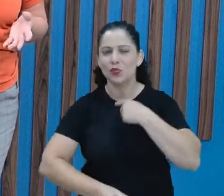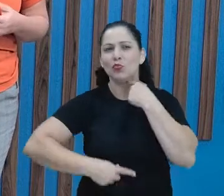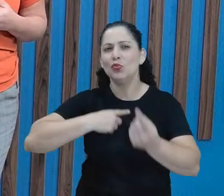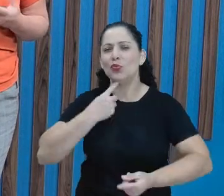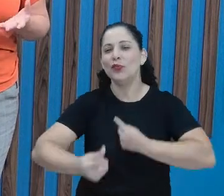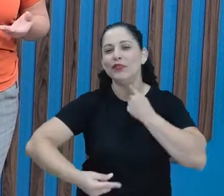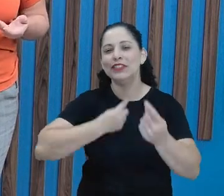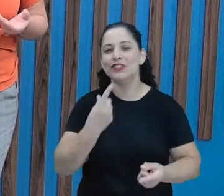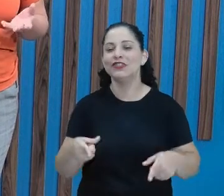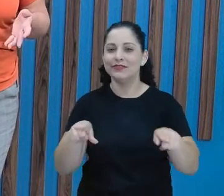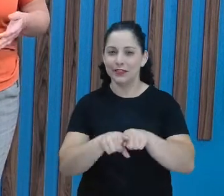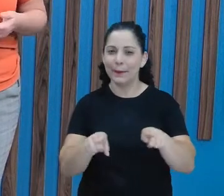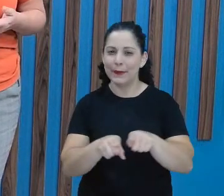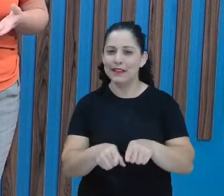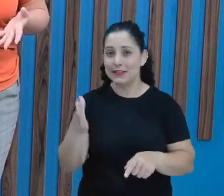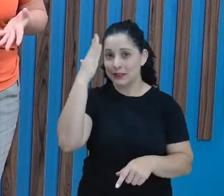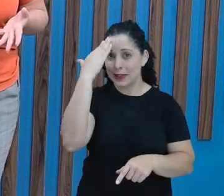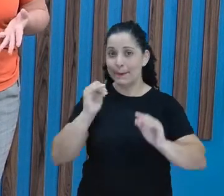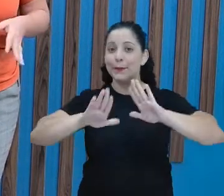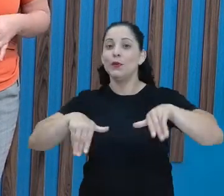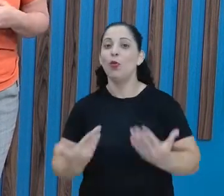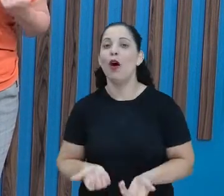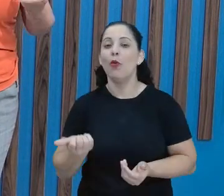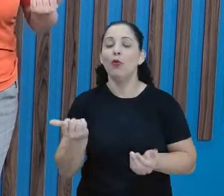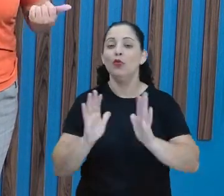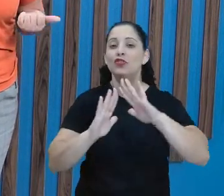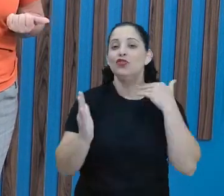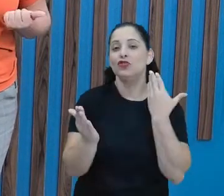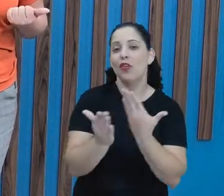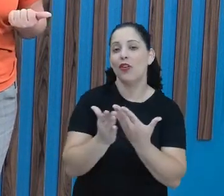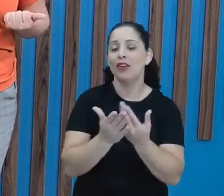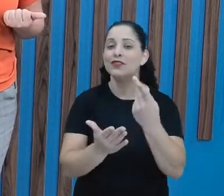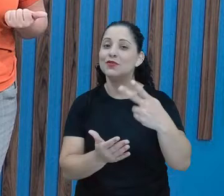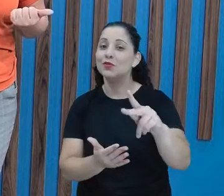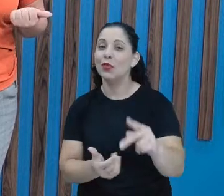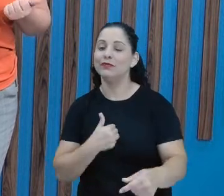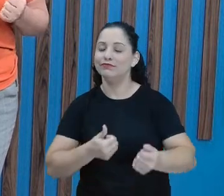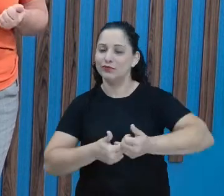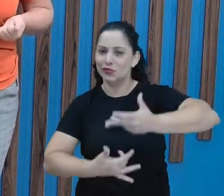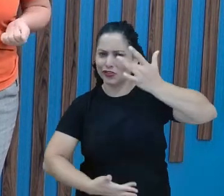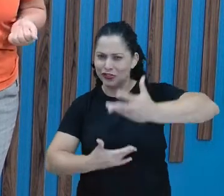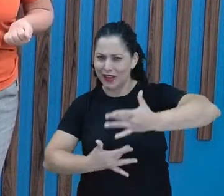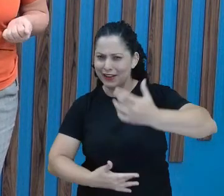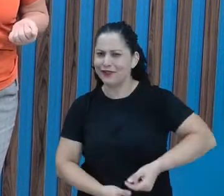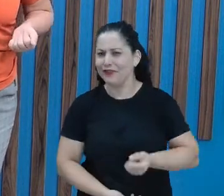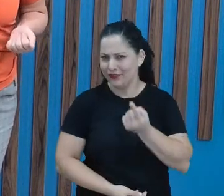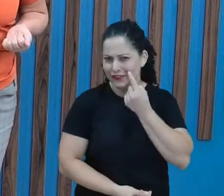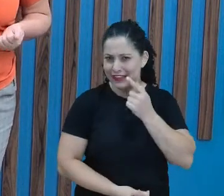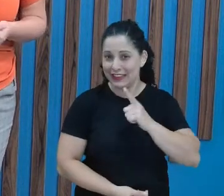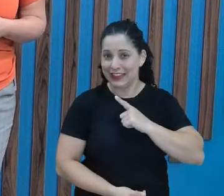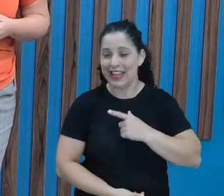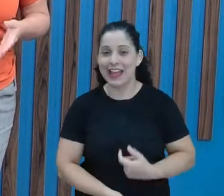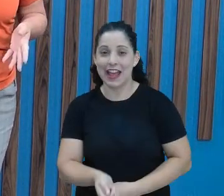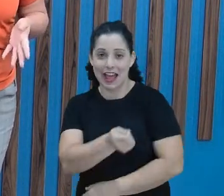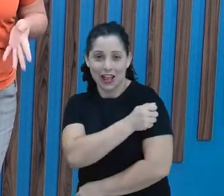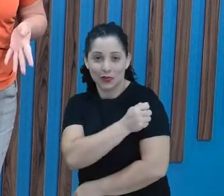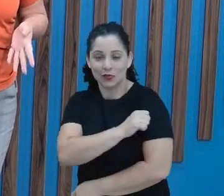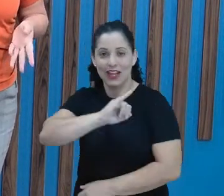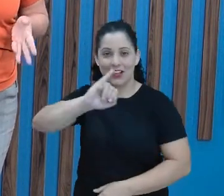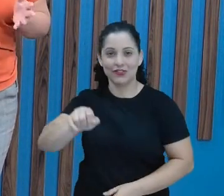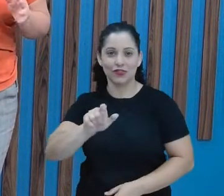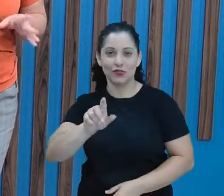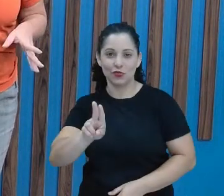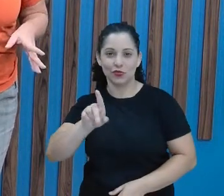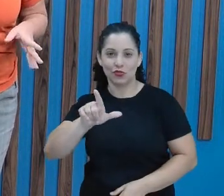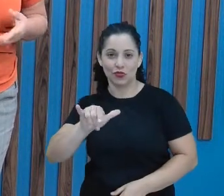saber para a gente se conhecer, saber que escola você é. Eu estava lá no chat e eu vi que estava a Júlia sempre aqui